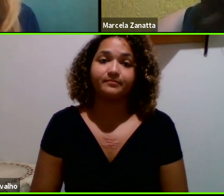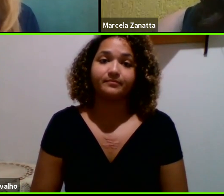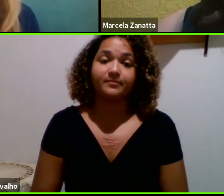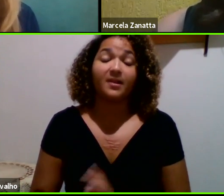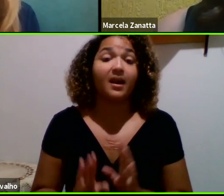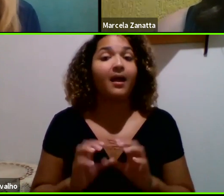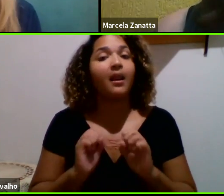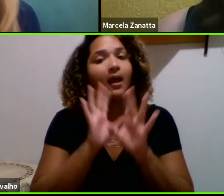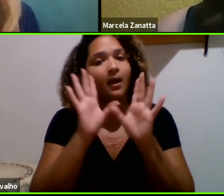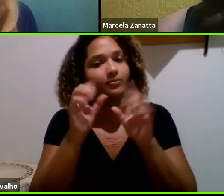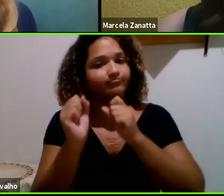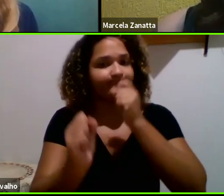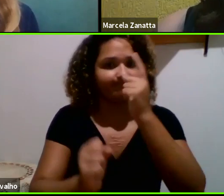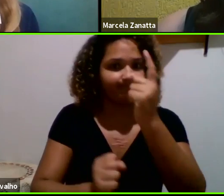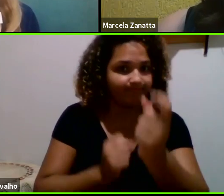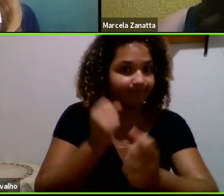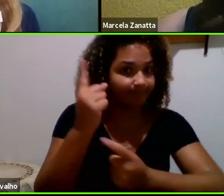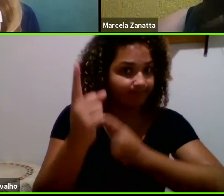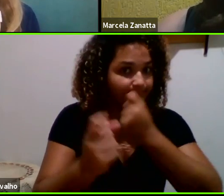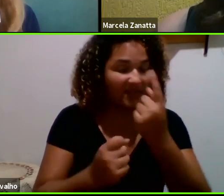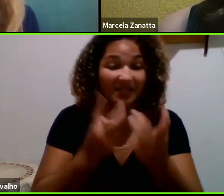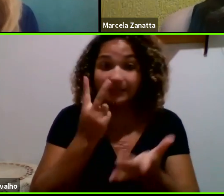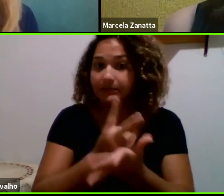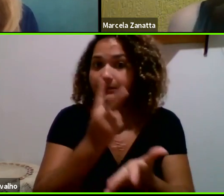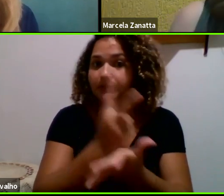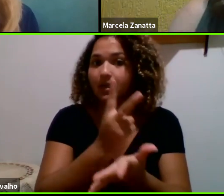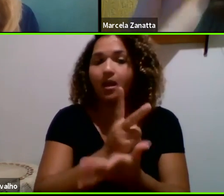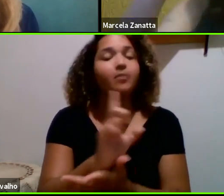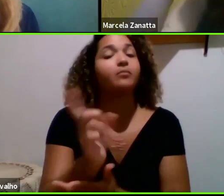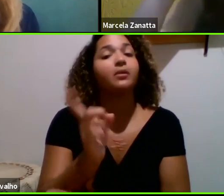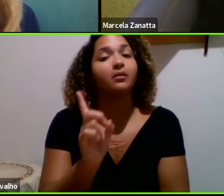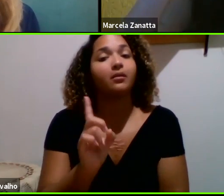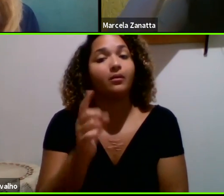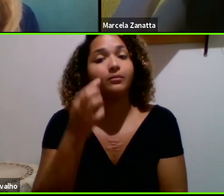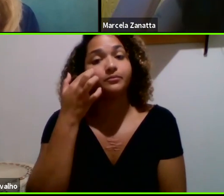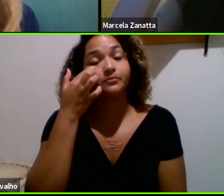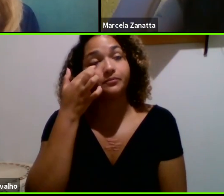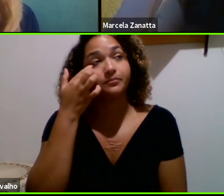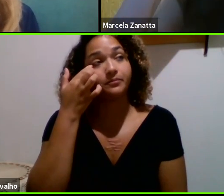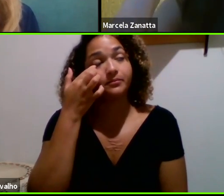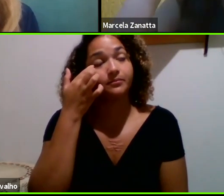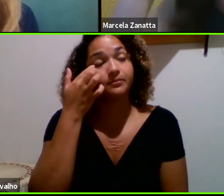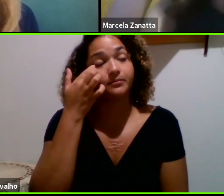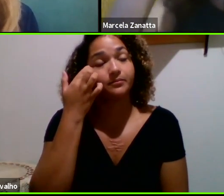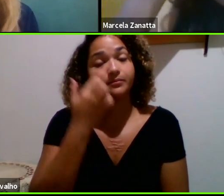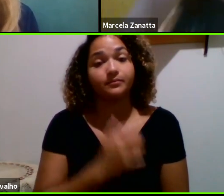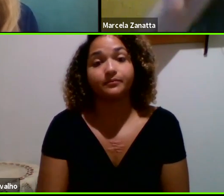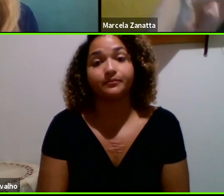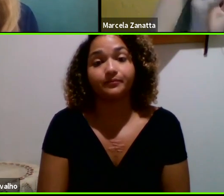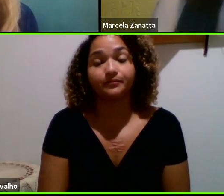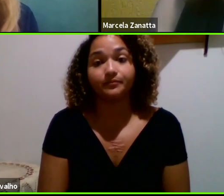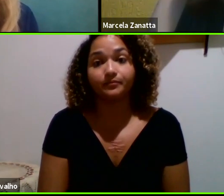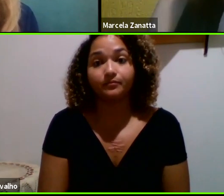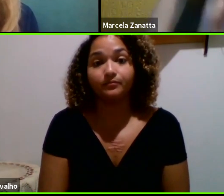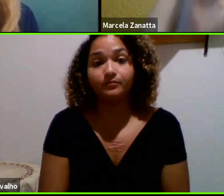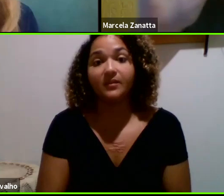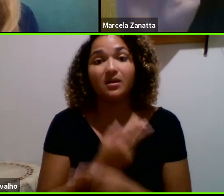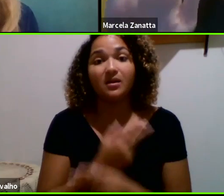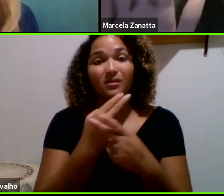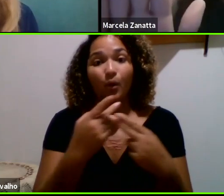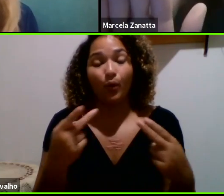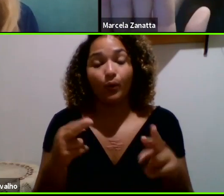rotineiro, né, Marcela? Você quer falar alguma coisa em relação à ocitocina? Não, gente, com certeza. Então, assim, são coisas